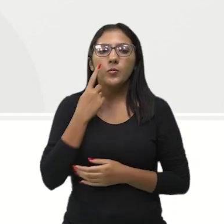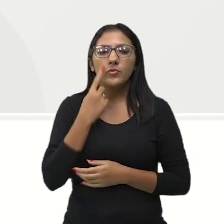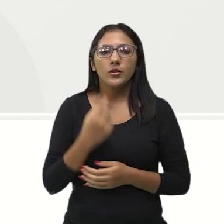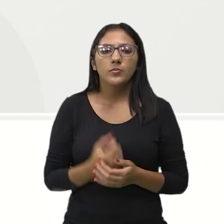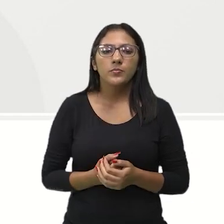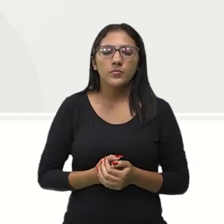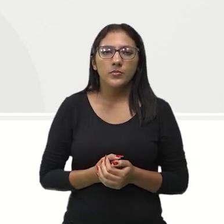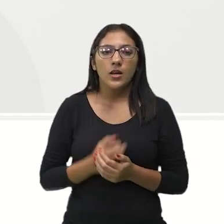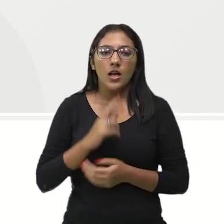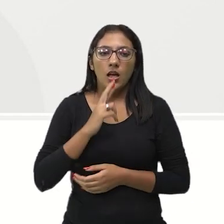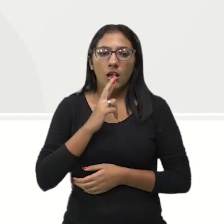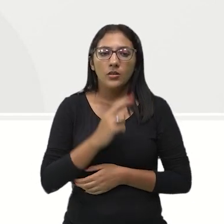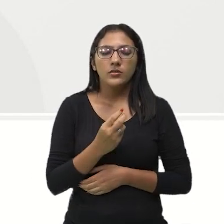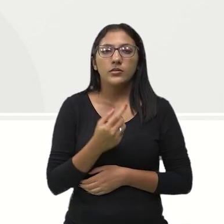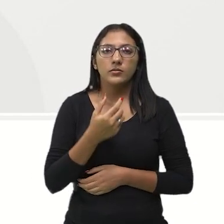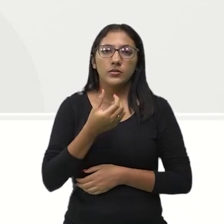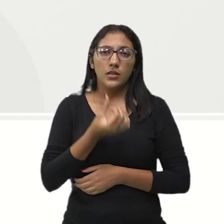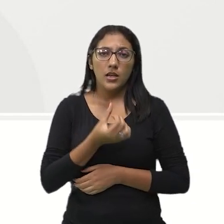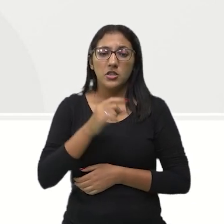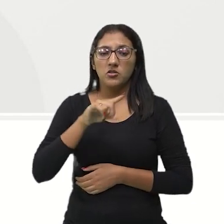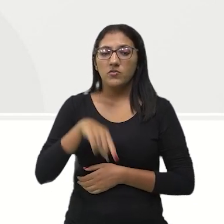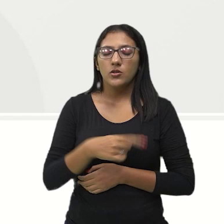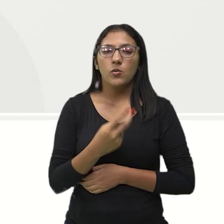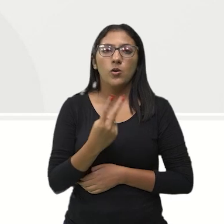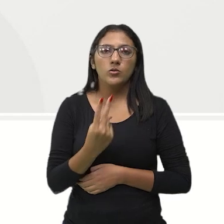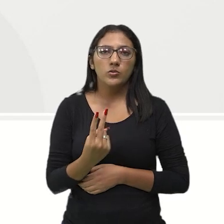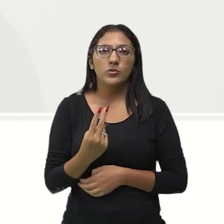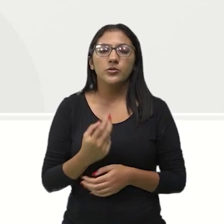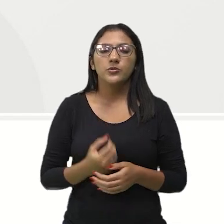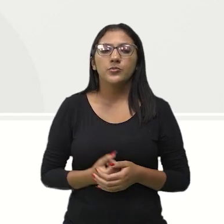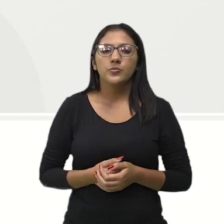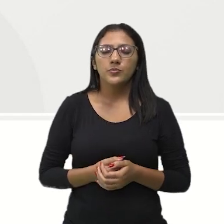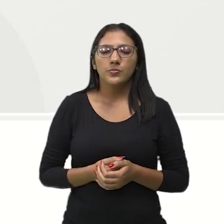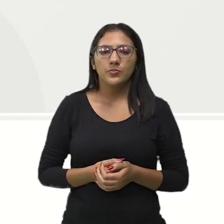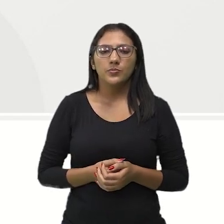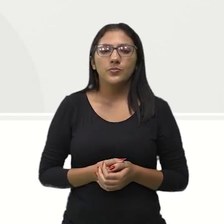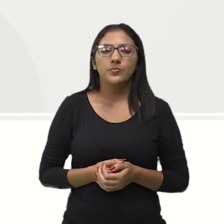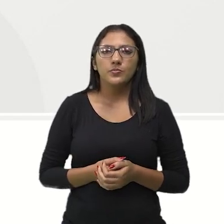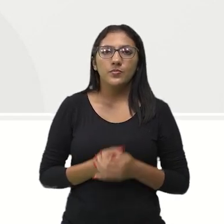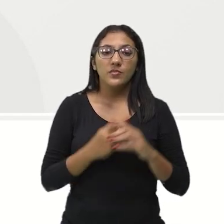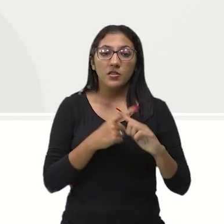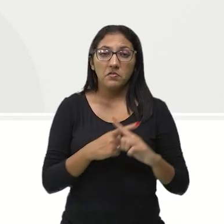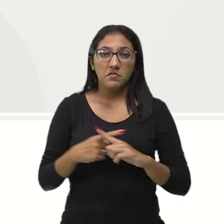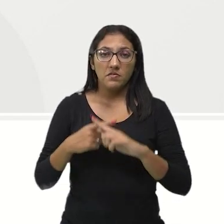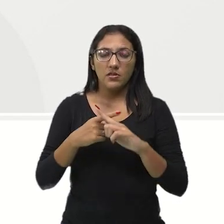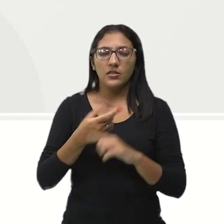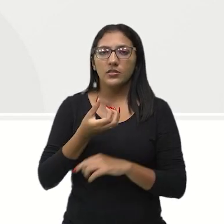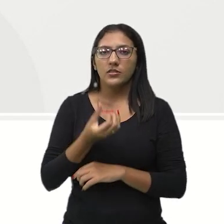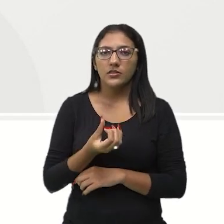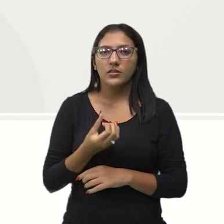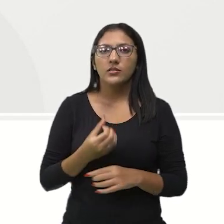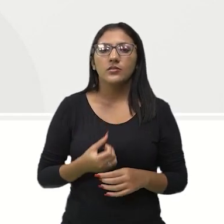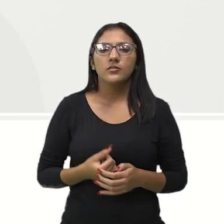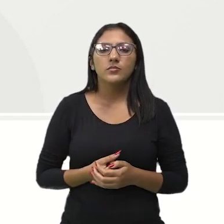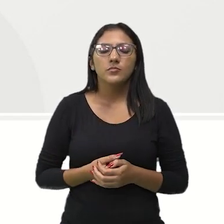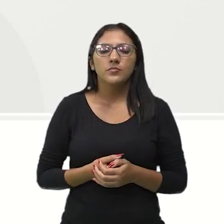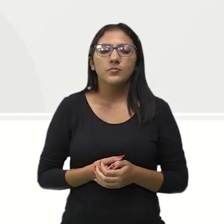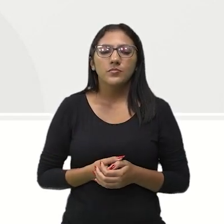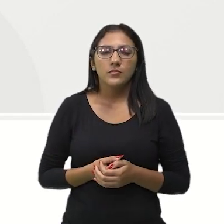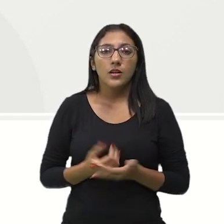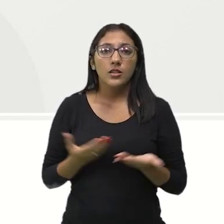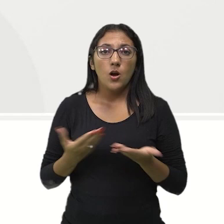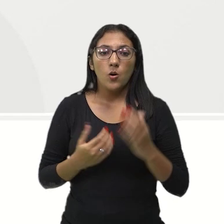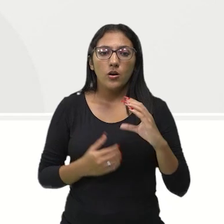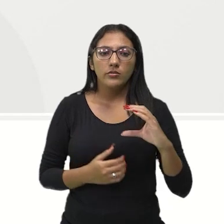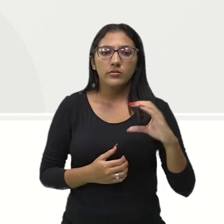vezes 6. E aí, comprimento igual a 6,2 vezes 6,